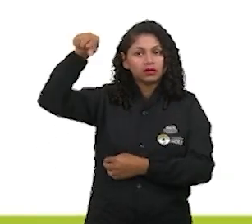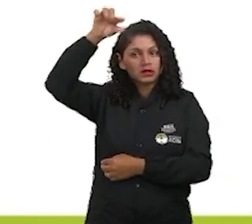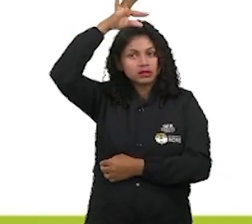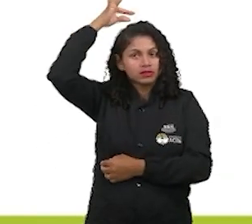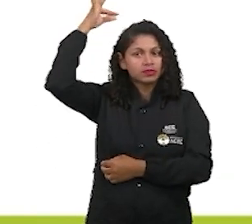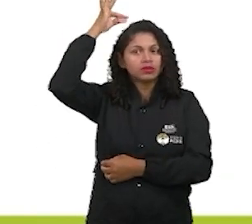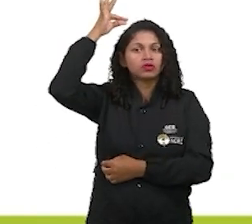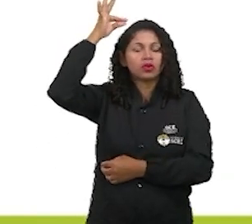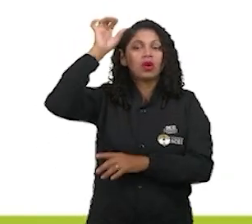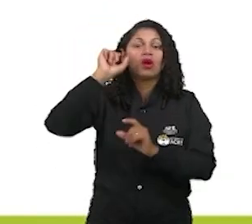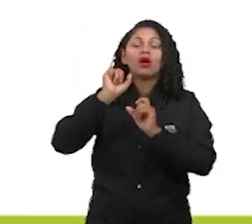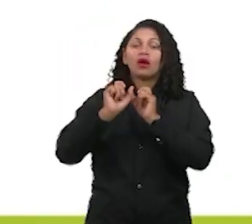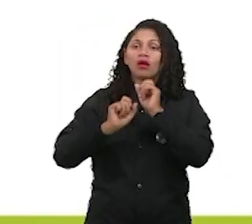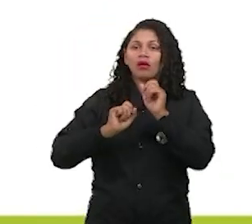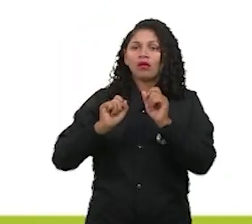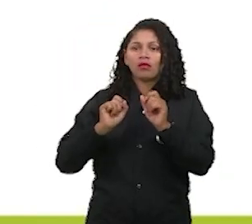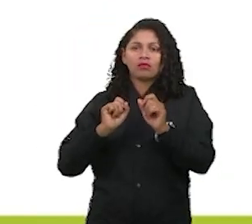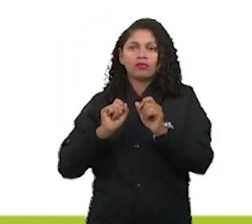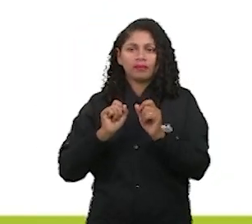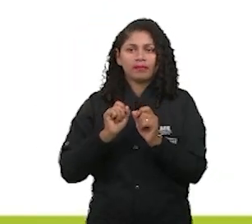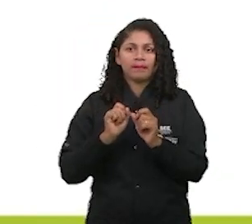B, o desalento